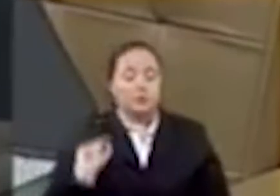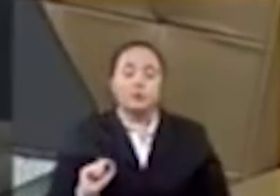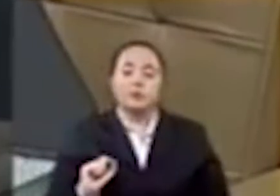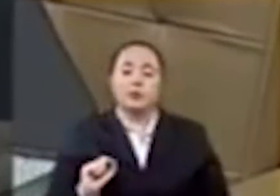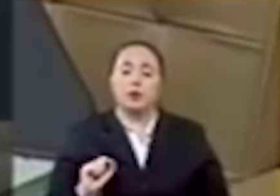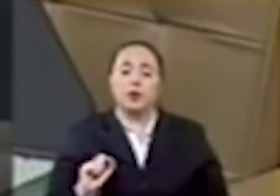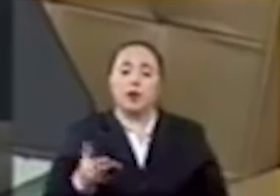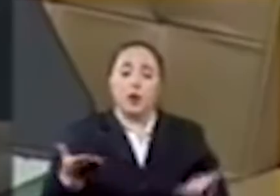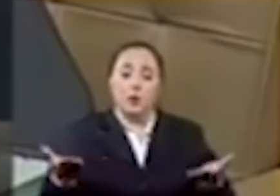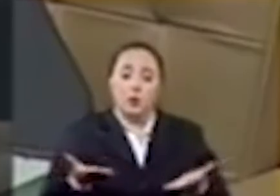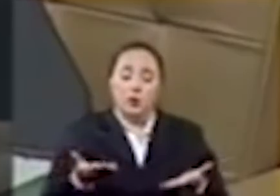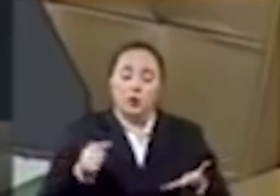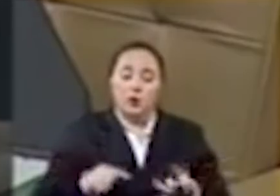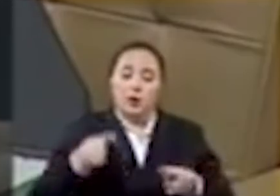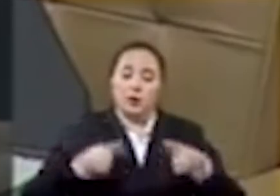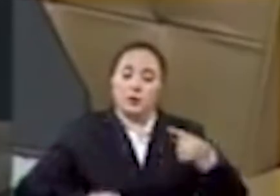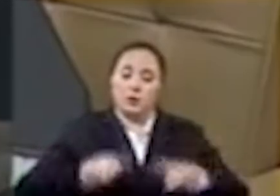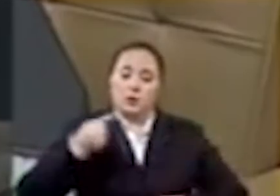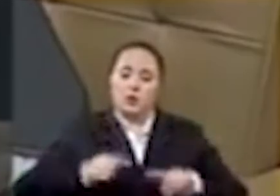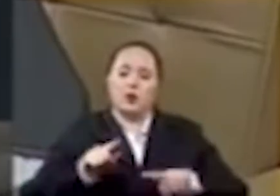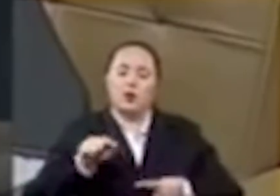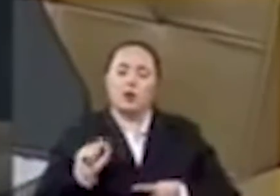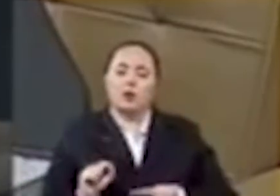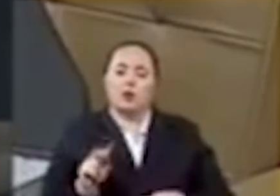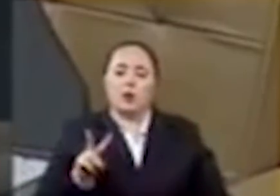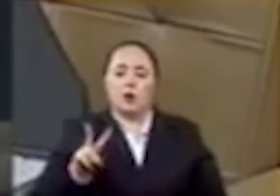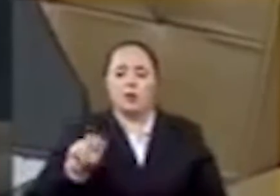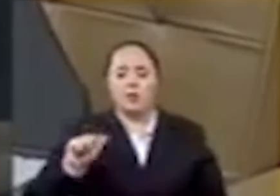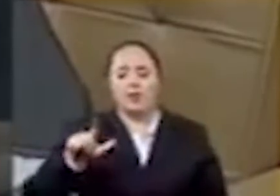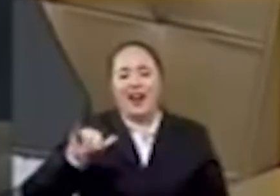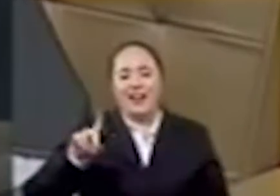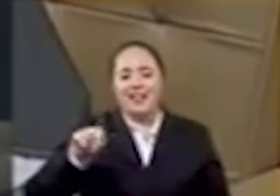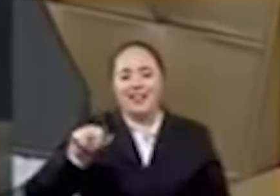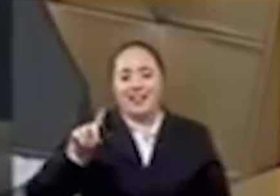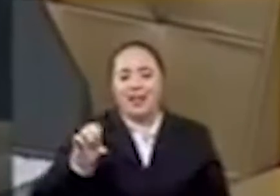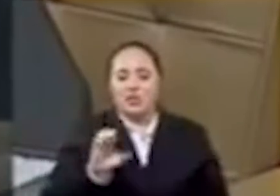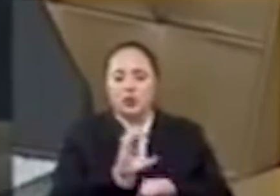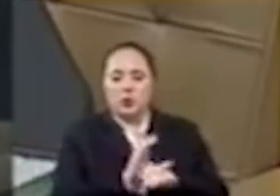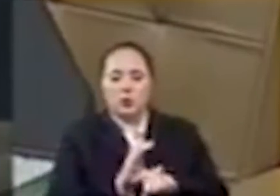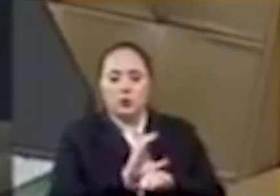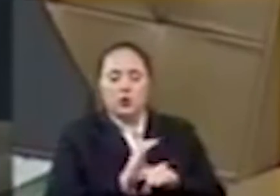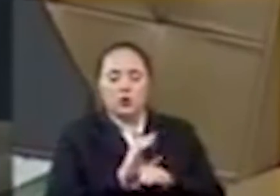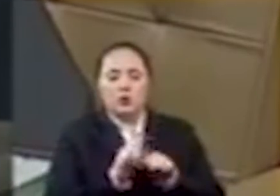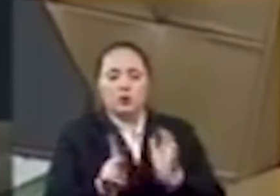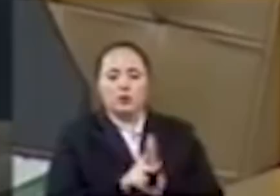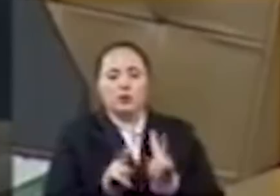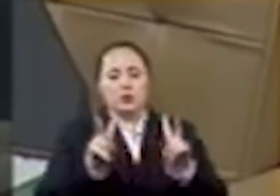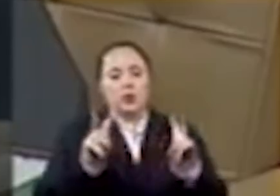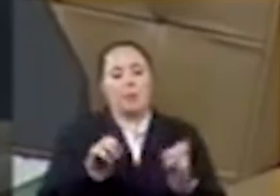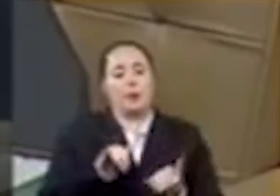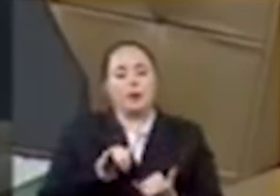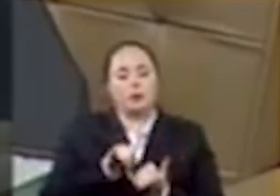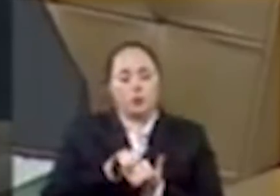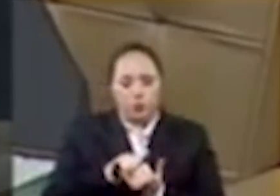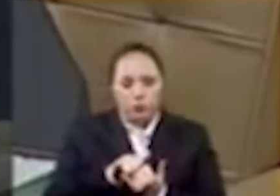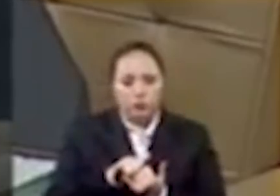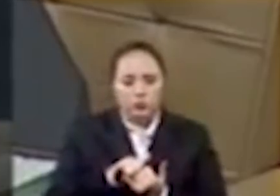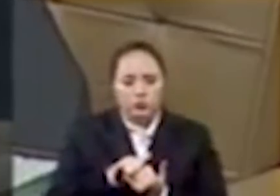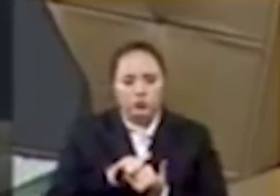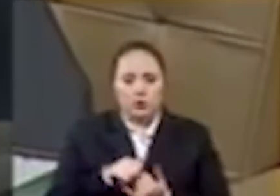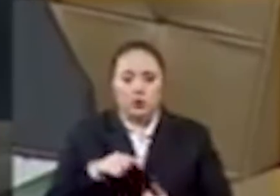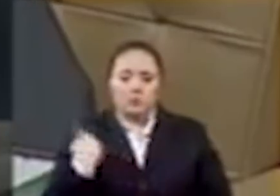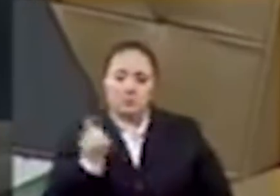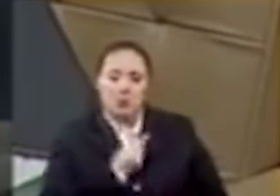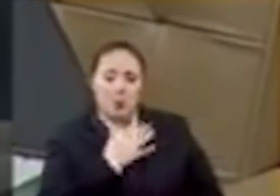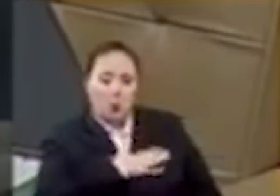se está aqui a discutir é a própria validade constitucional do Instituto do Indulto. E gostemos